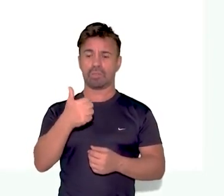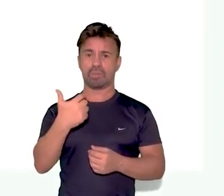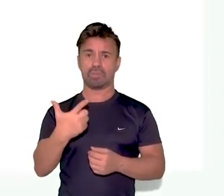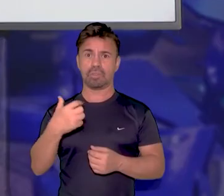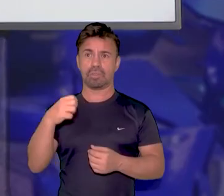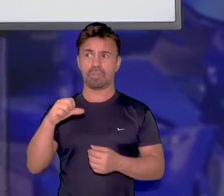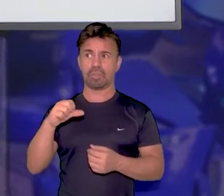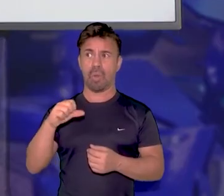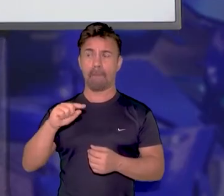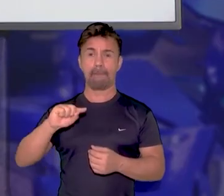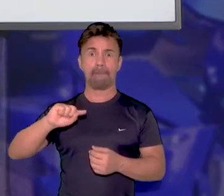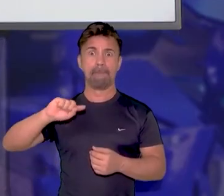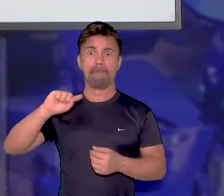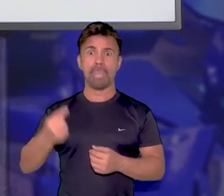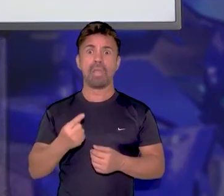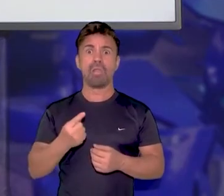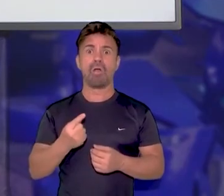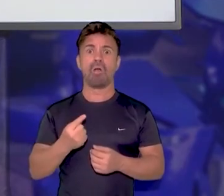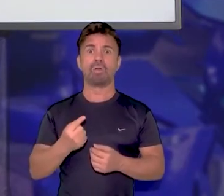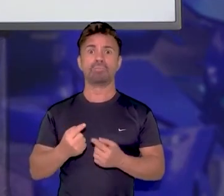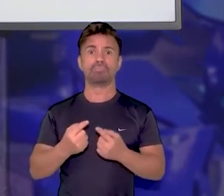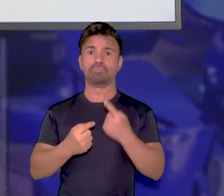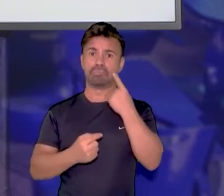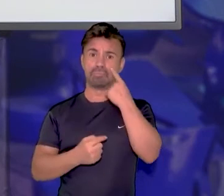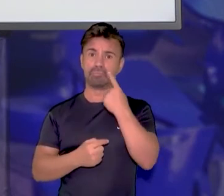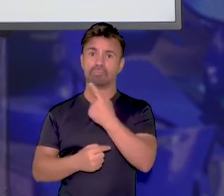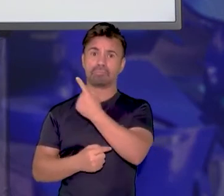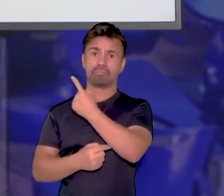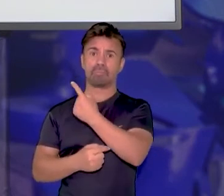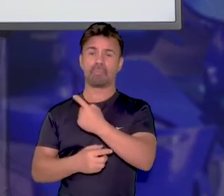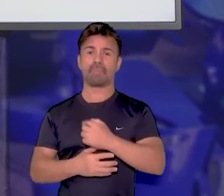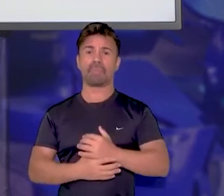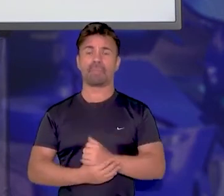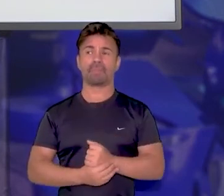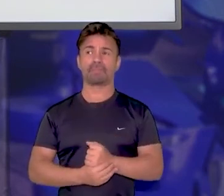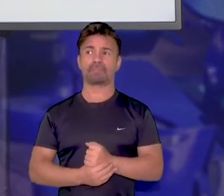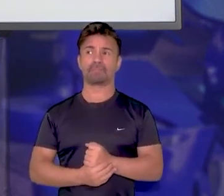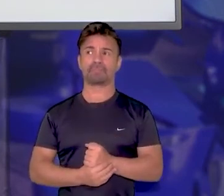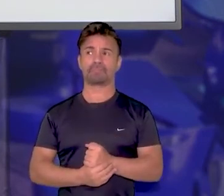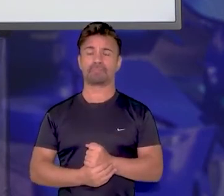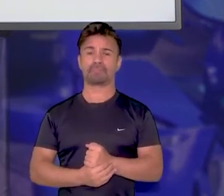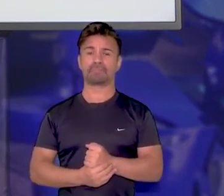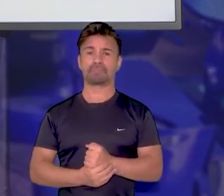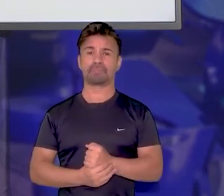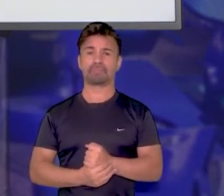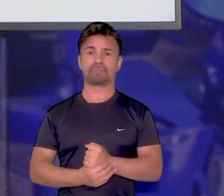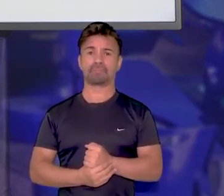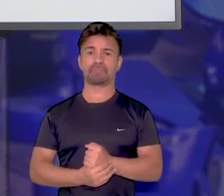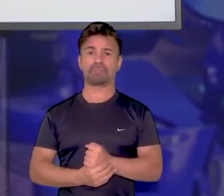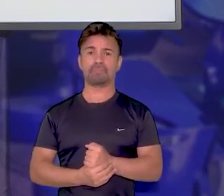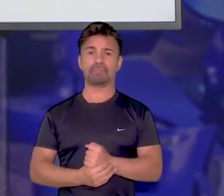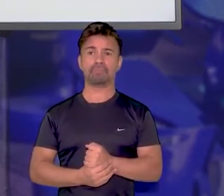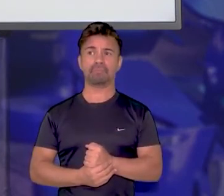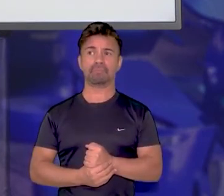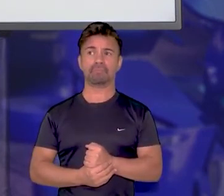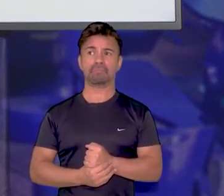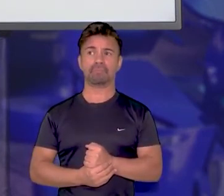toneladas pode ser escrito dessa maneira 4,129 x 1 Milhão